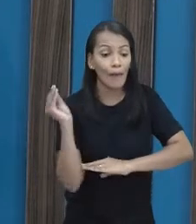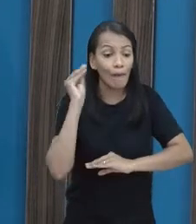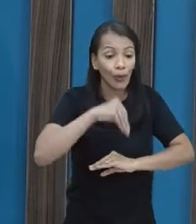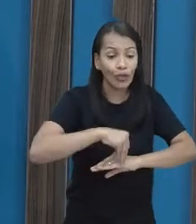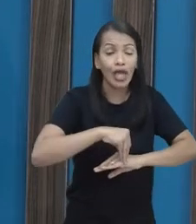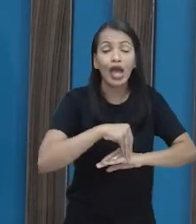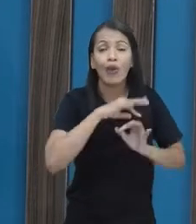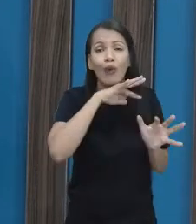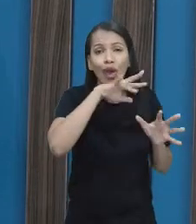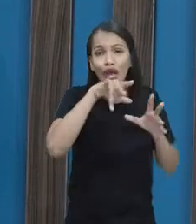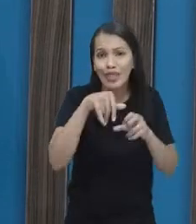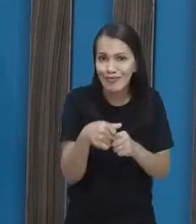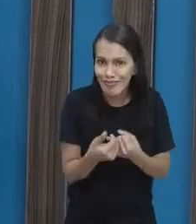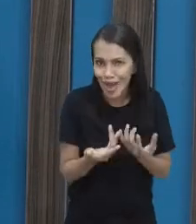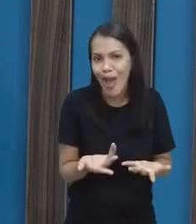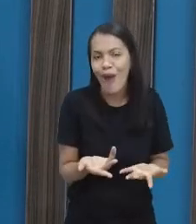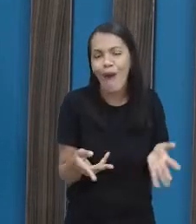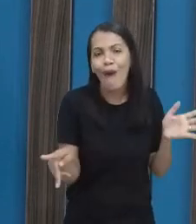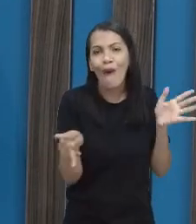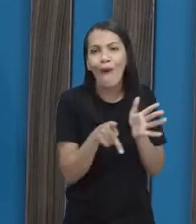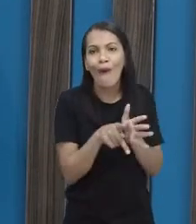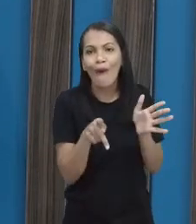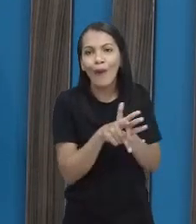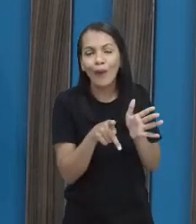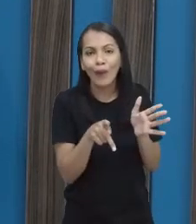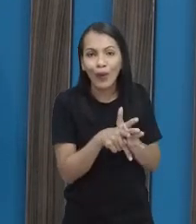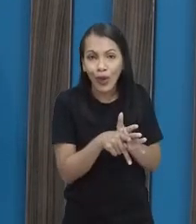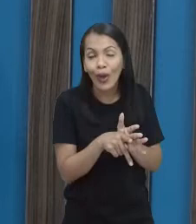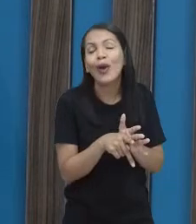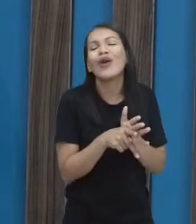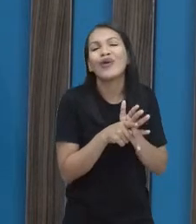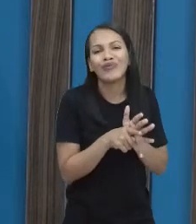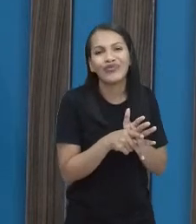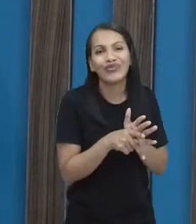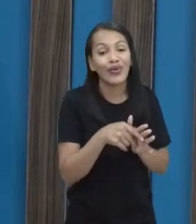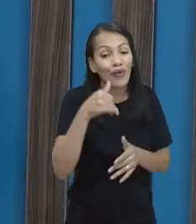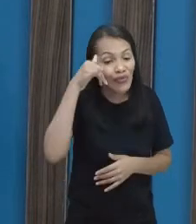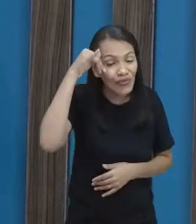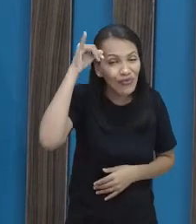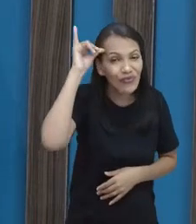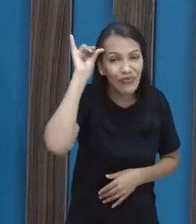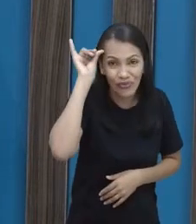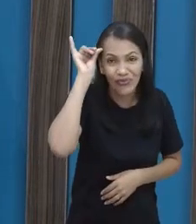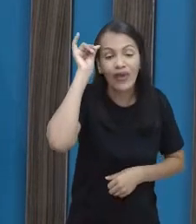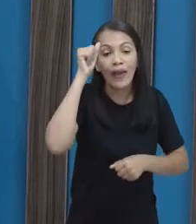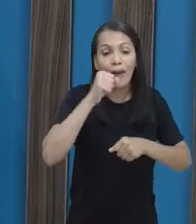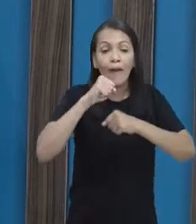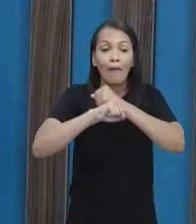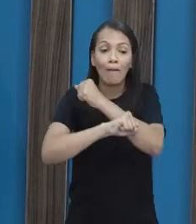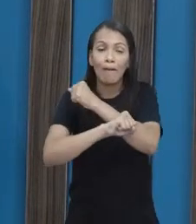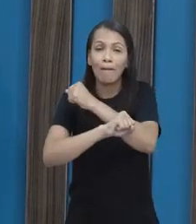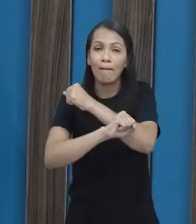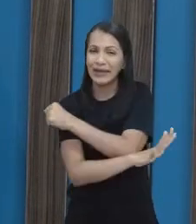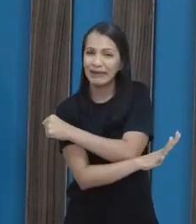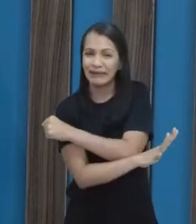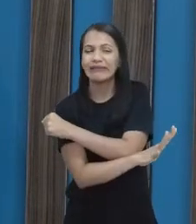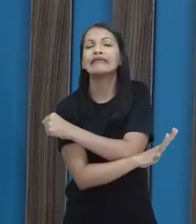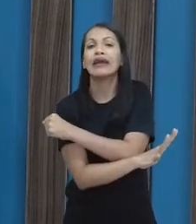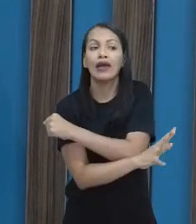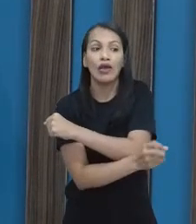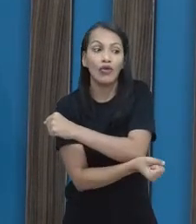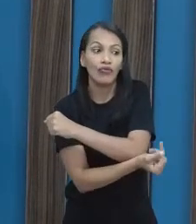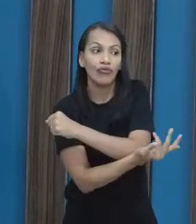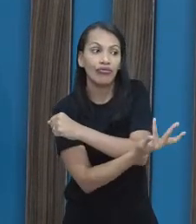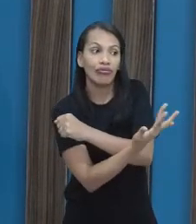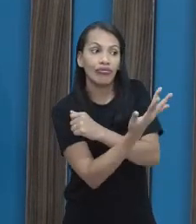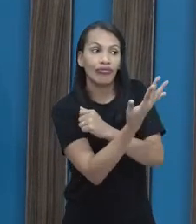o próprio gado também vai eliminar aí um gás, né, que vai ajudar a destruir essa camada de